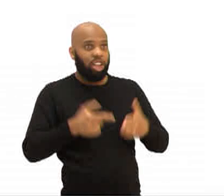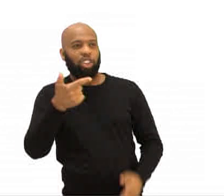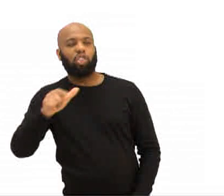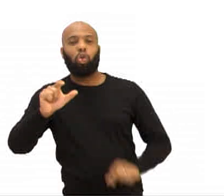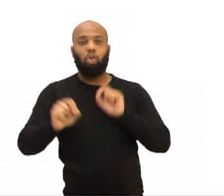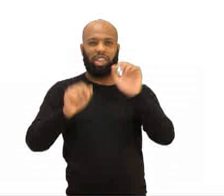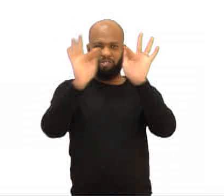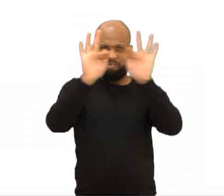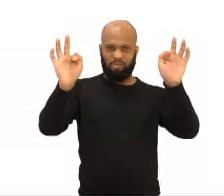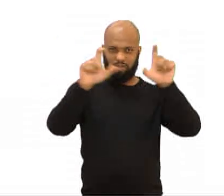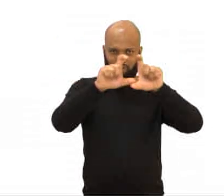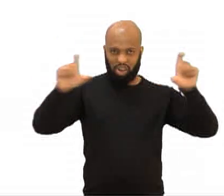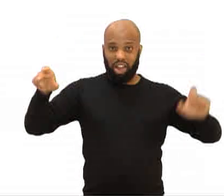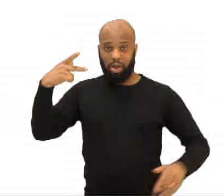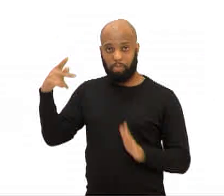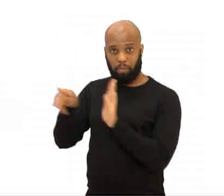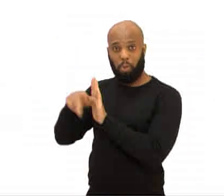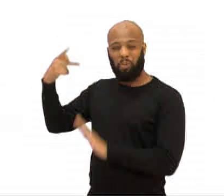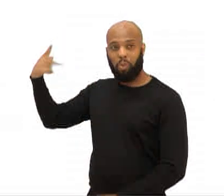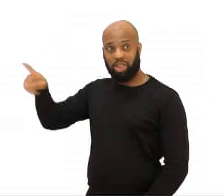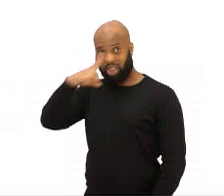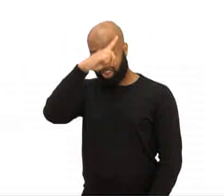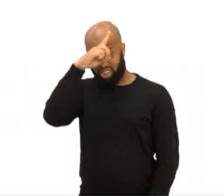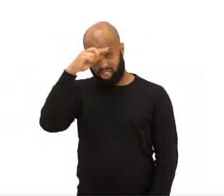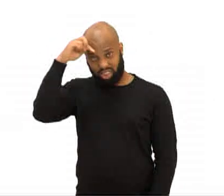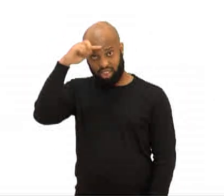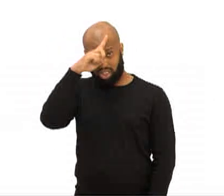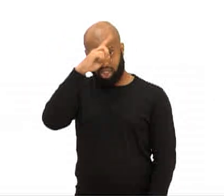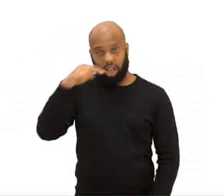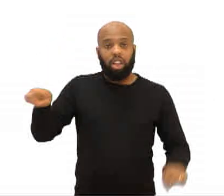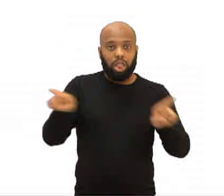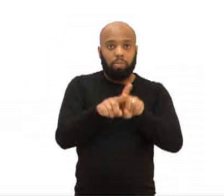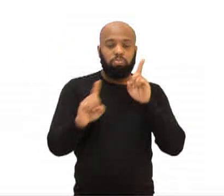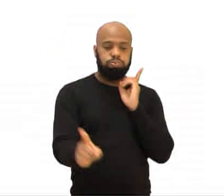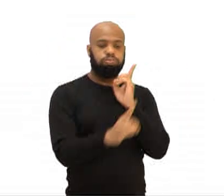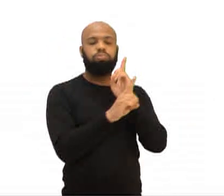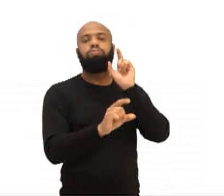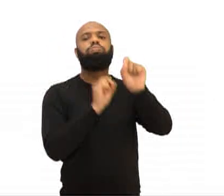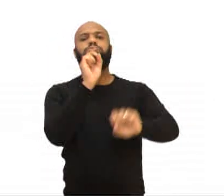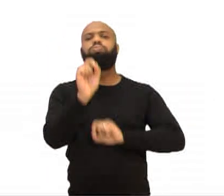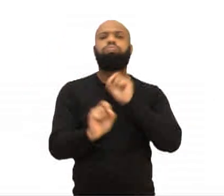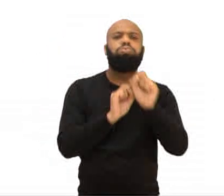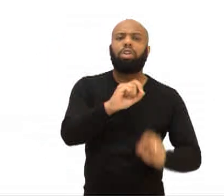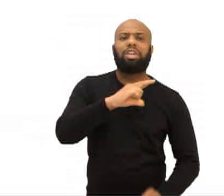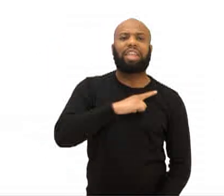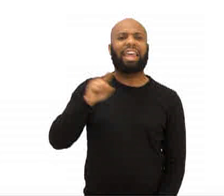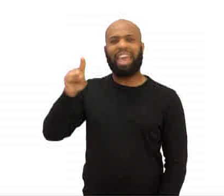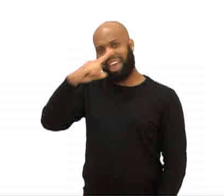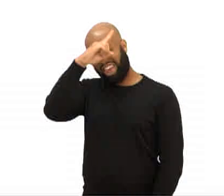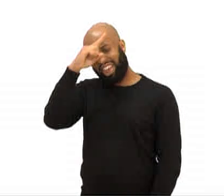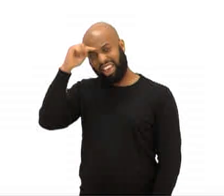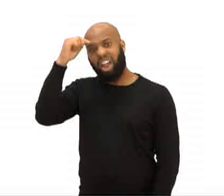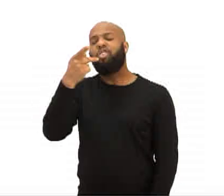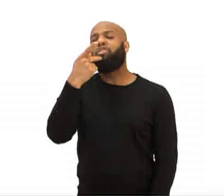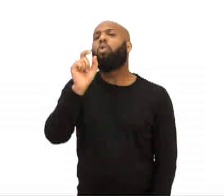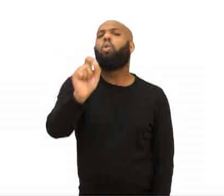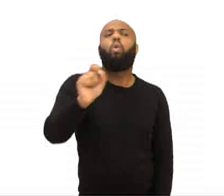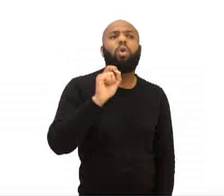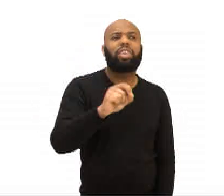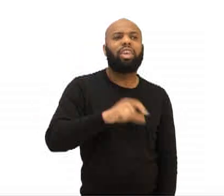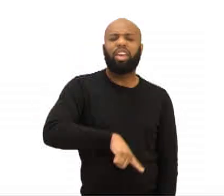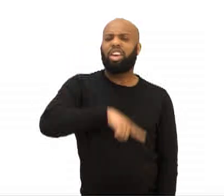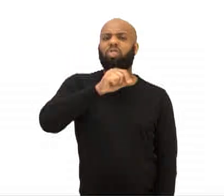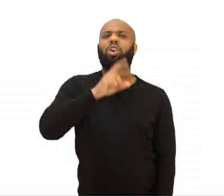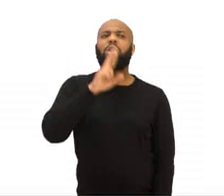ela fala, e descobrir o que é que ela disse, se é